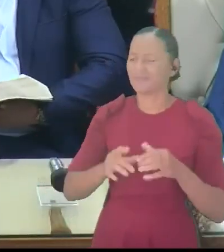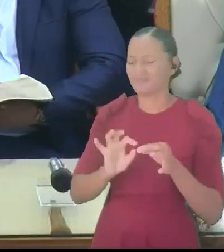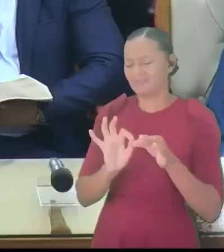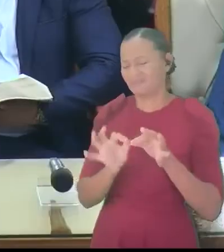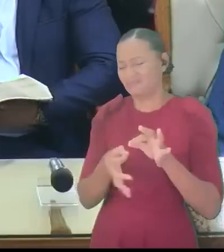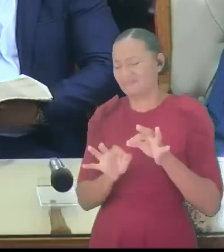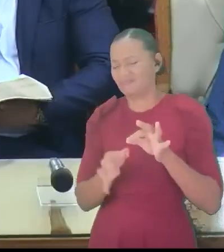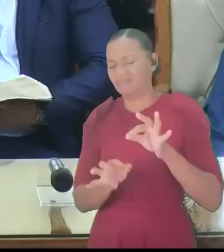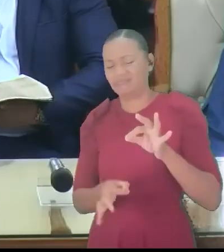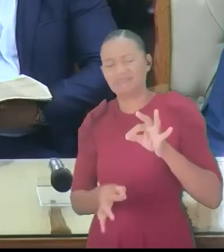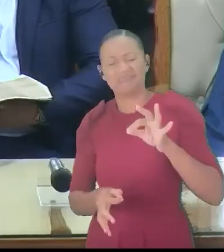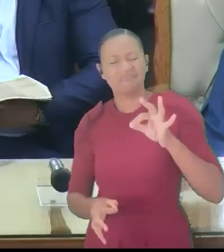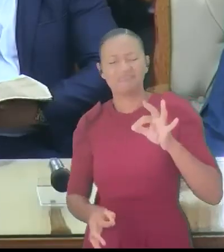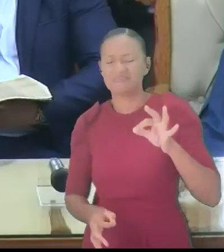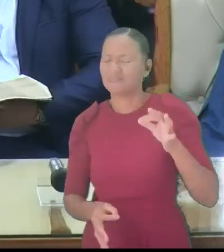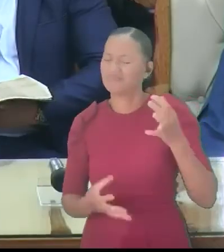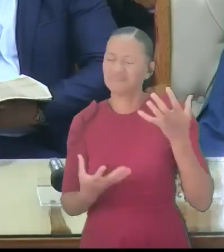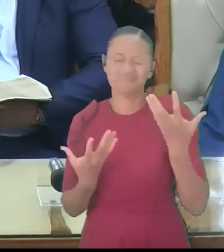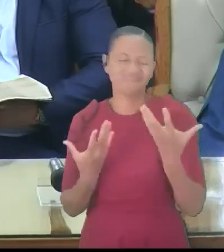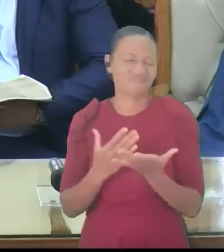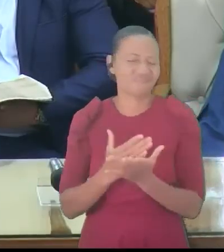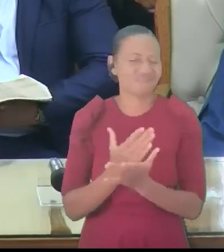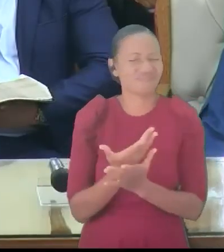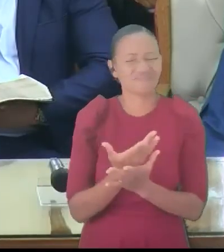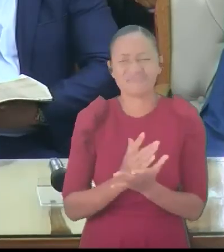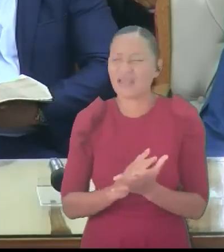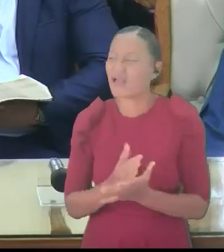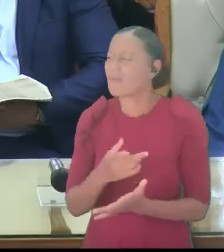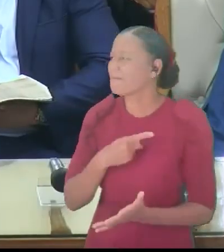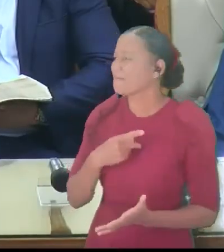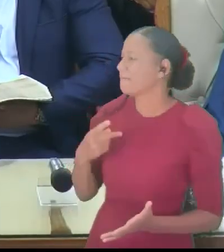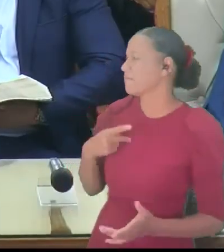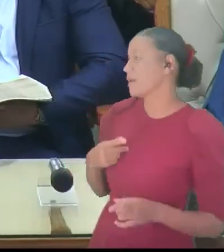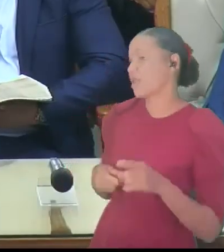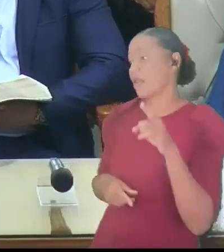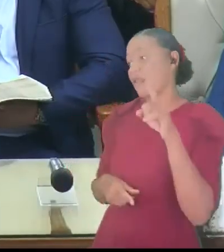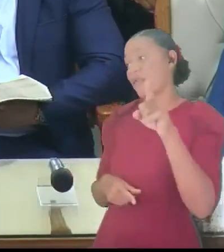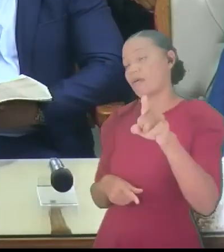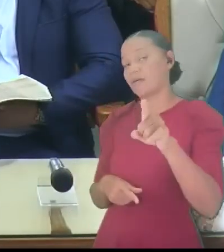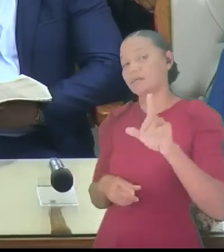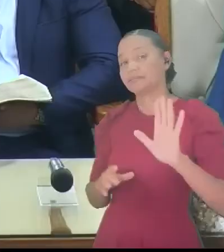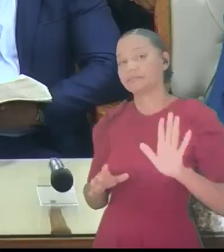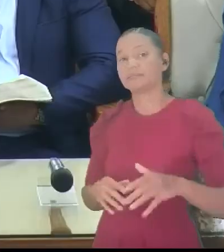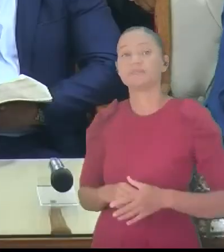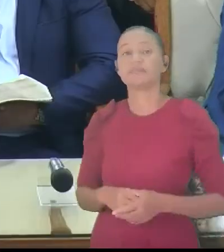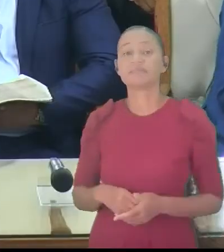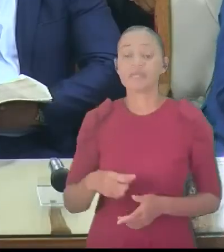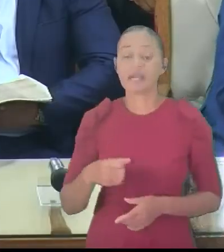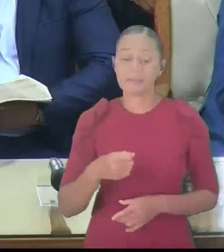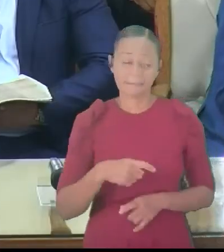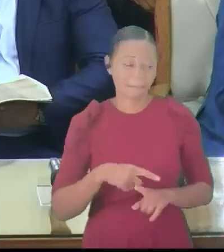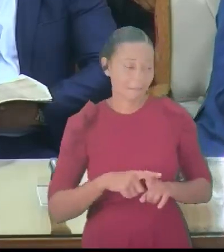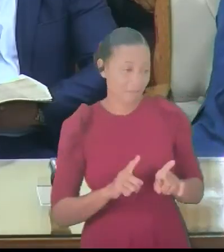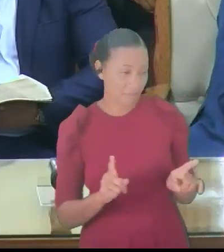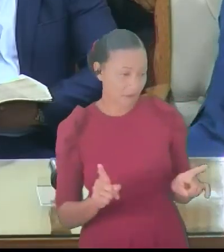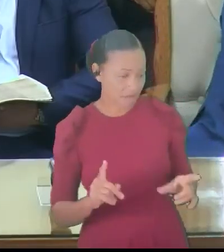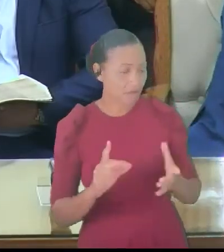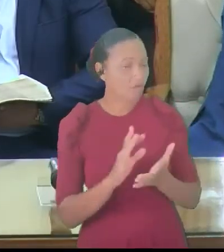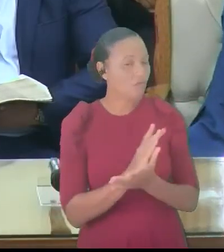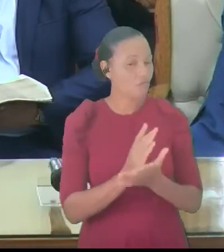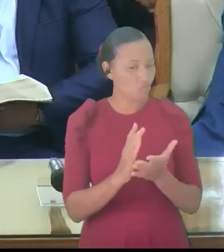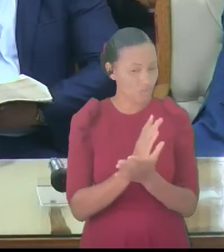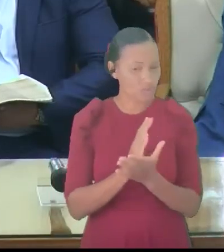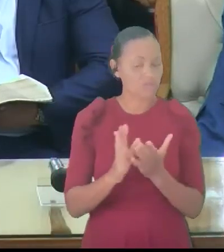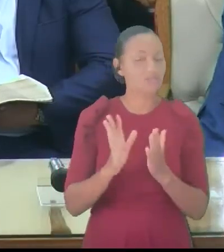longas pregações. Ah, pastor, mas isso foi lá. Mas se eu disser a você que nas igrejas evangélicas